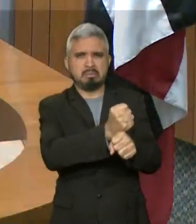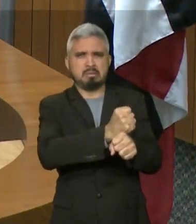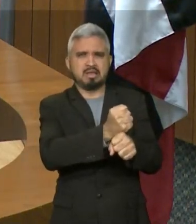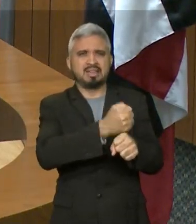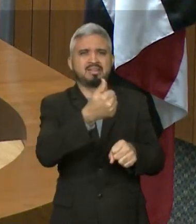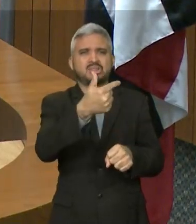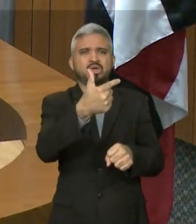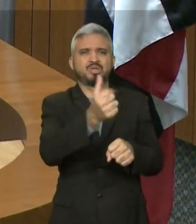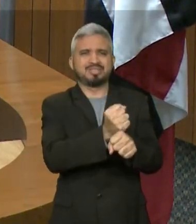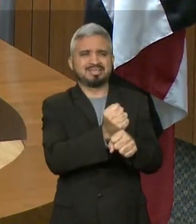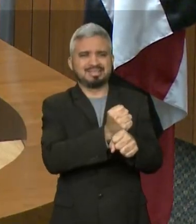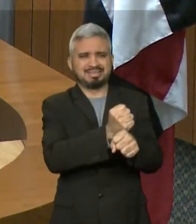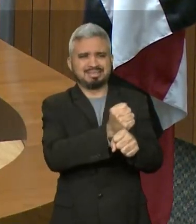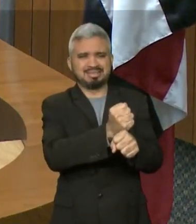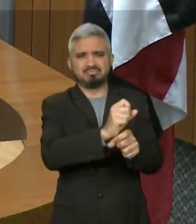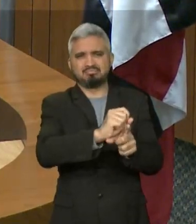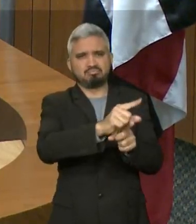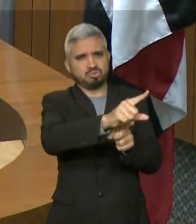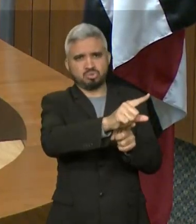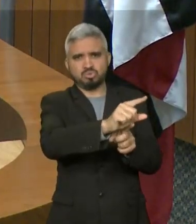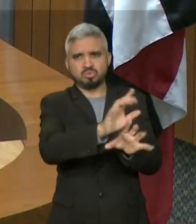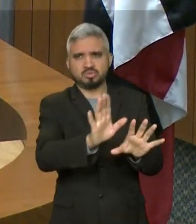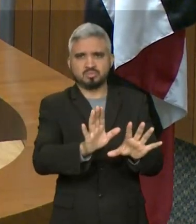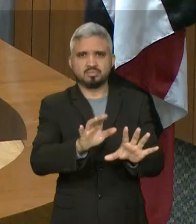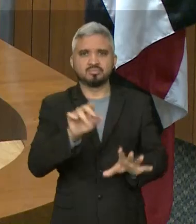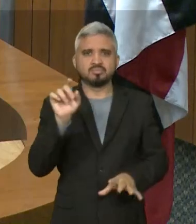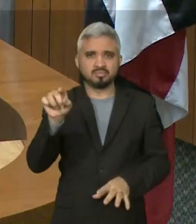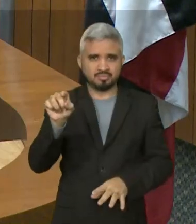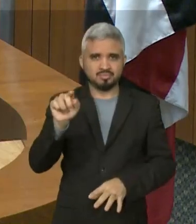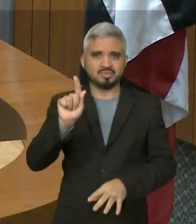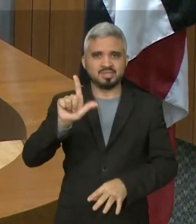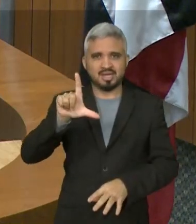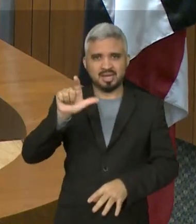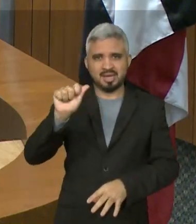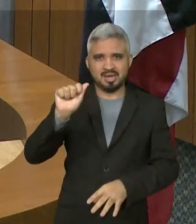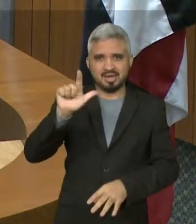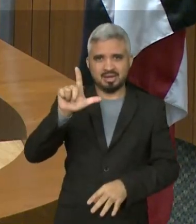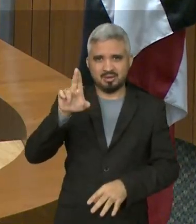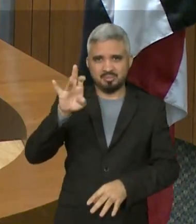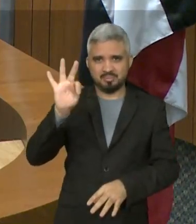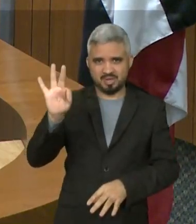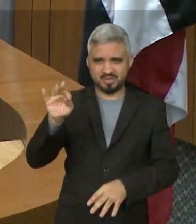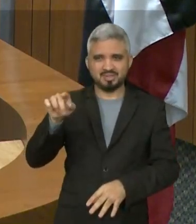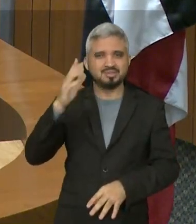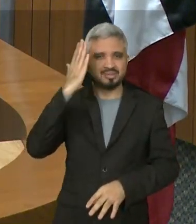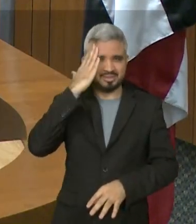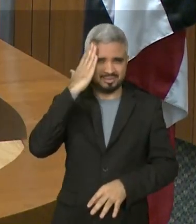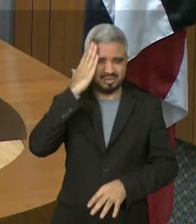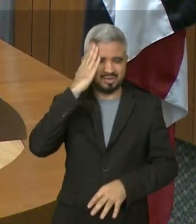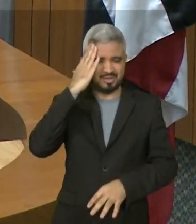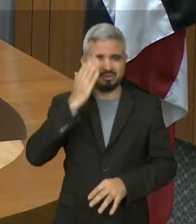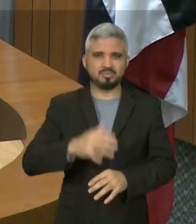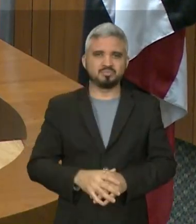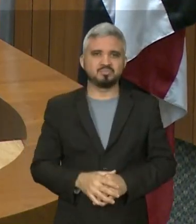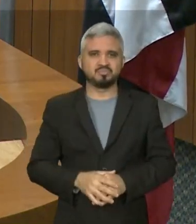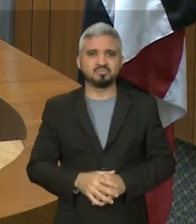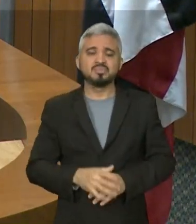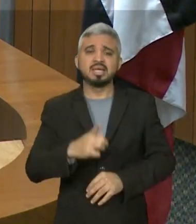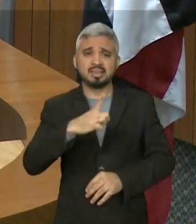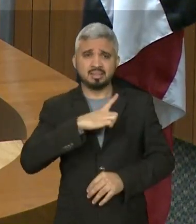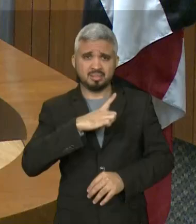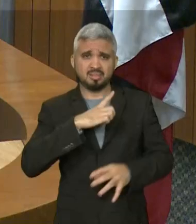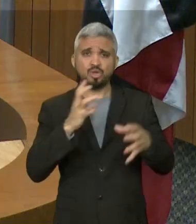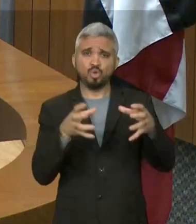12 anos no poder, deputado Glauber. Você sabe disso. Infelizmente, tem muitos grupos no poder há muitos anos, mas que fazem